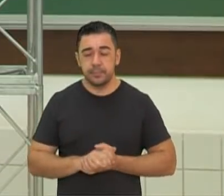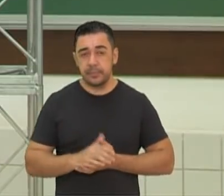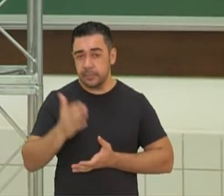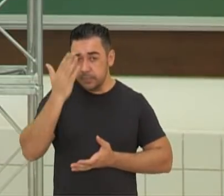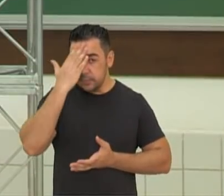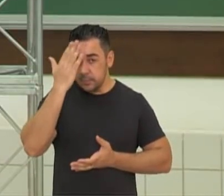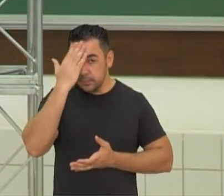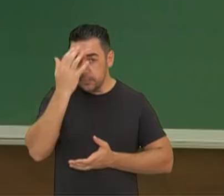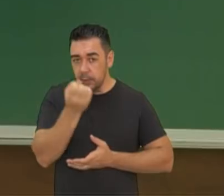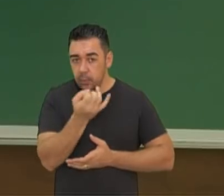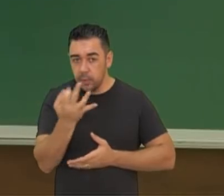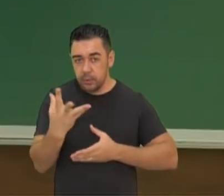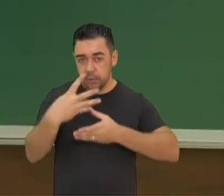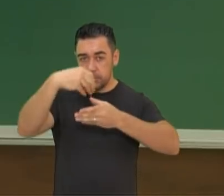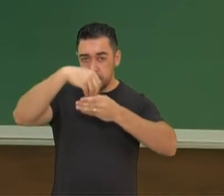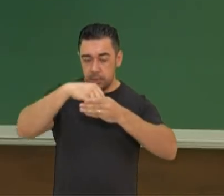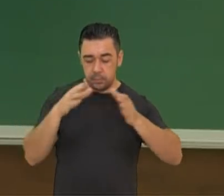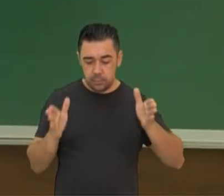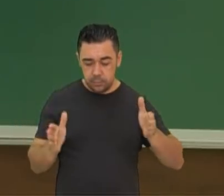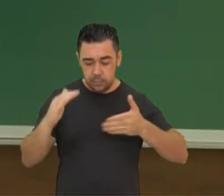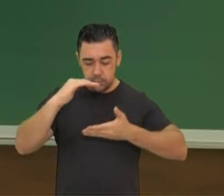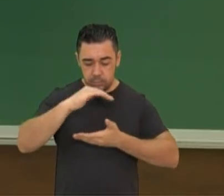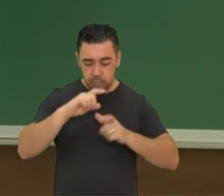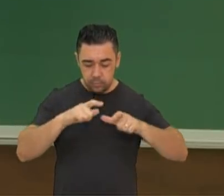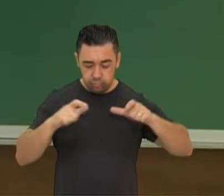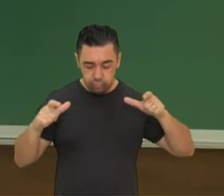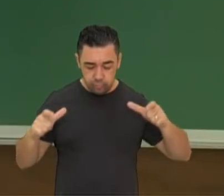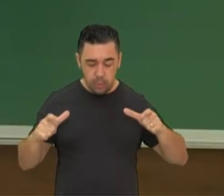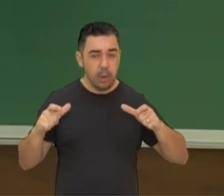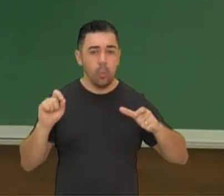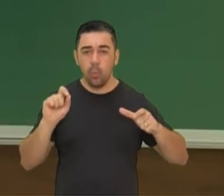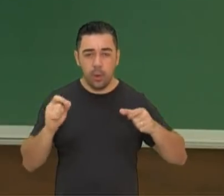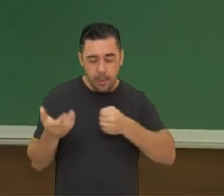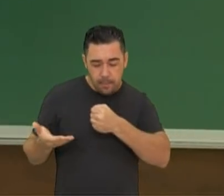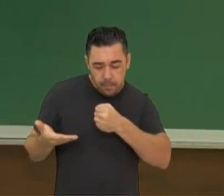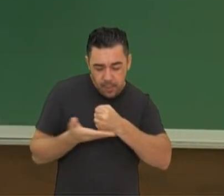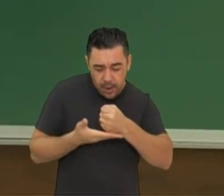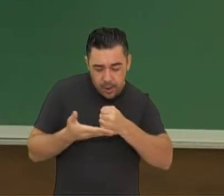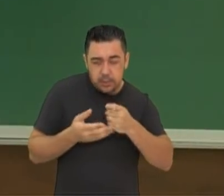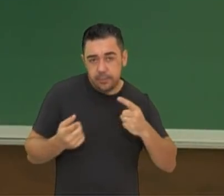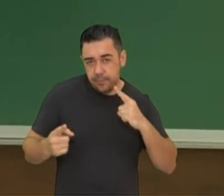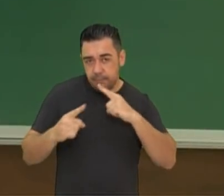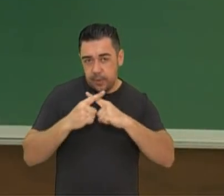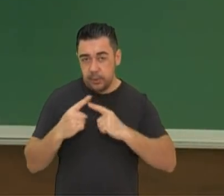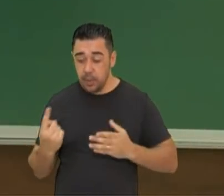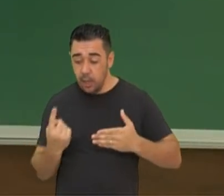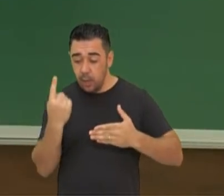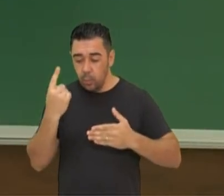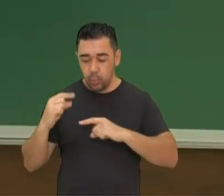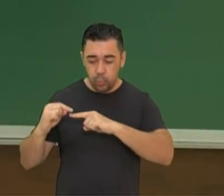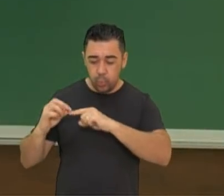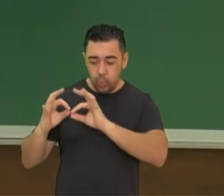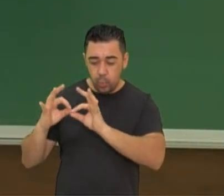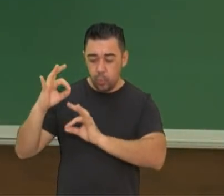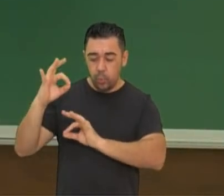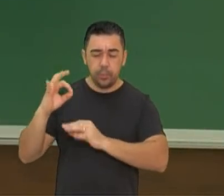Sabe-se que o volume de um paralelepípedo é o produto da área da base pela sua altura. Na letra A, qual é o volume de um paralelepípedo cuja